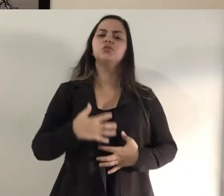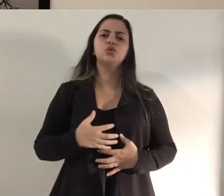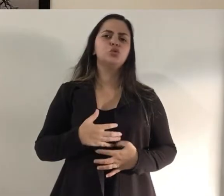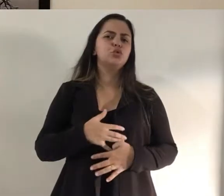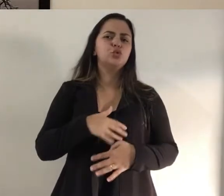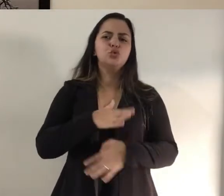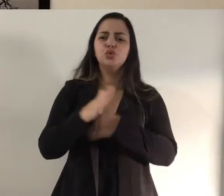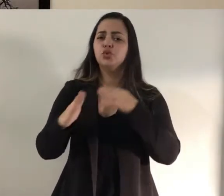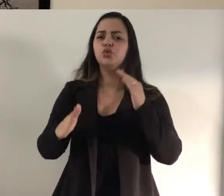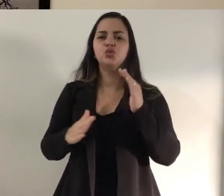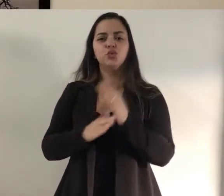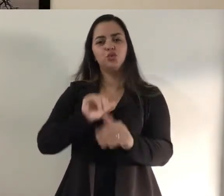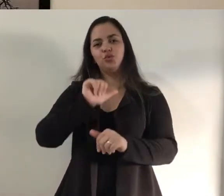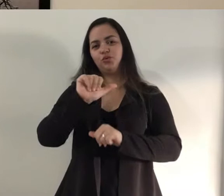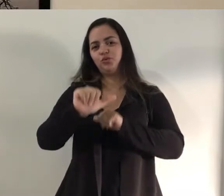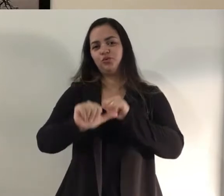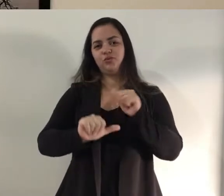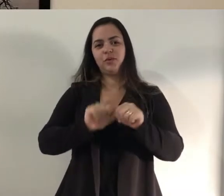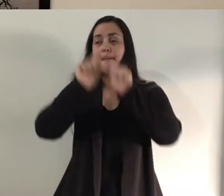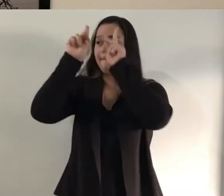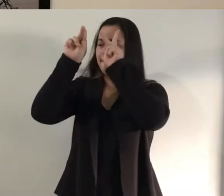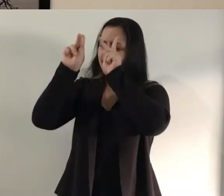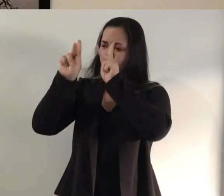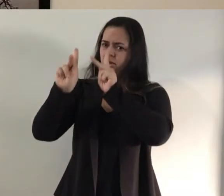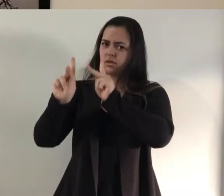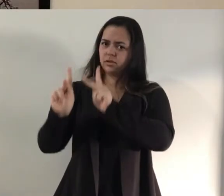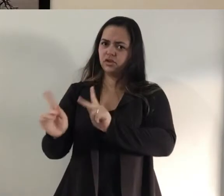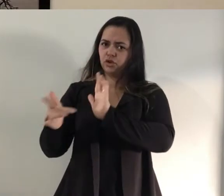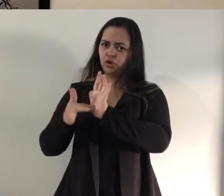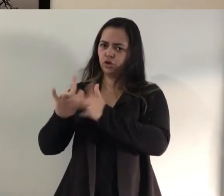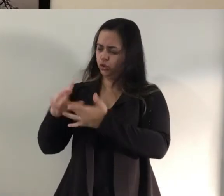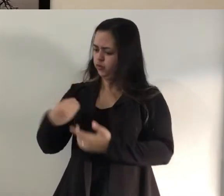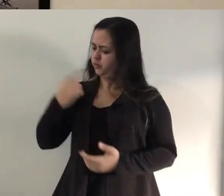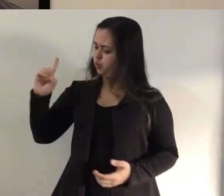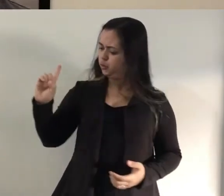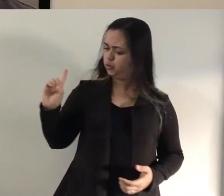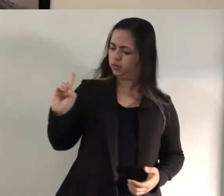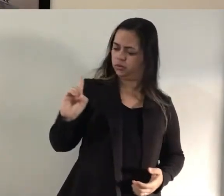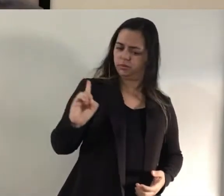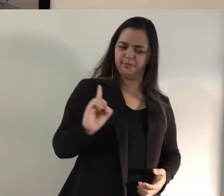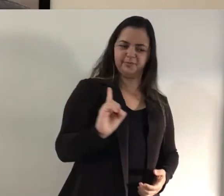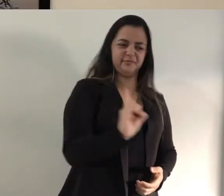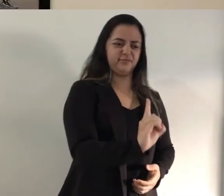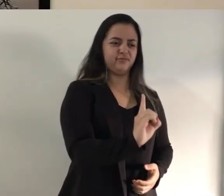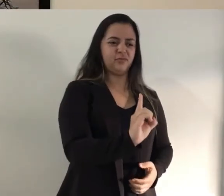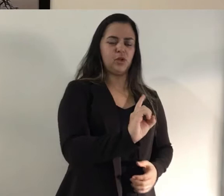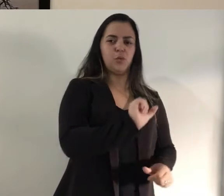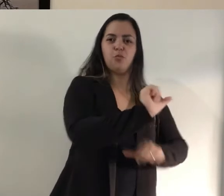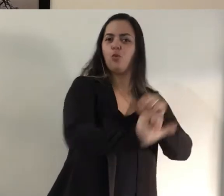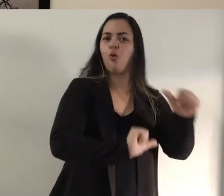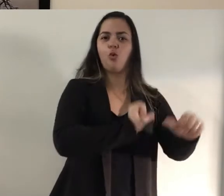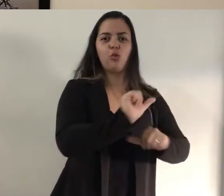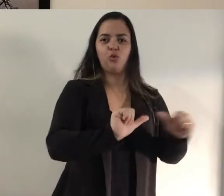Completamente a presença do Jesus vivo. Por isso que nós precisamos pensar nessa